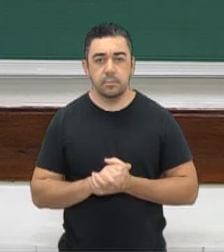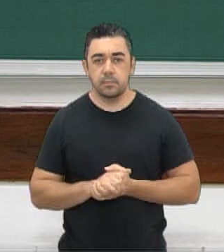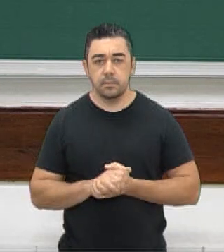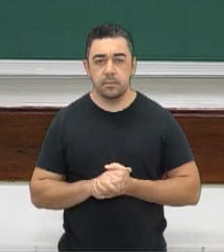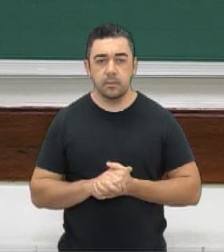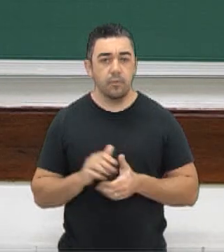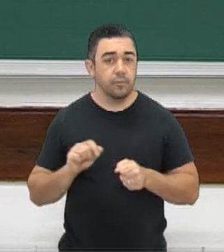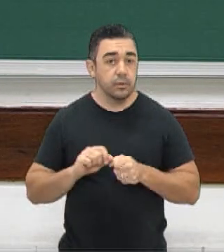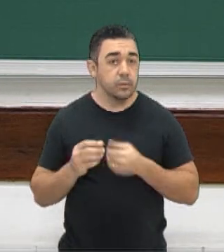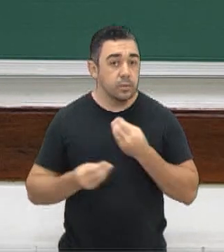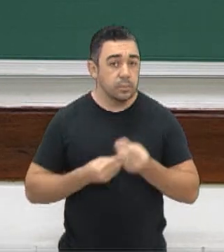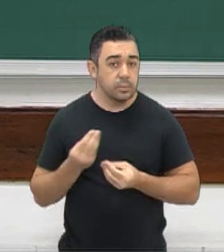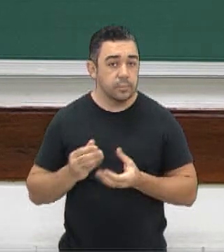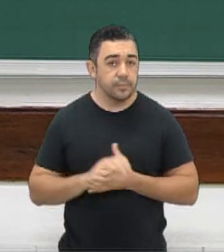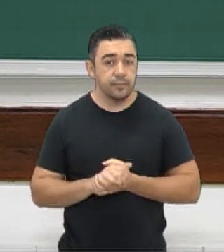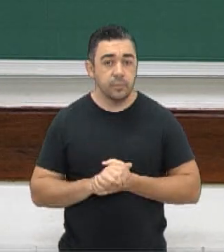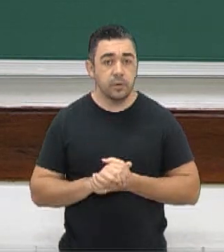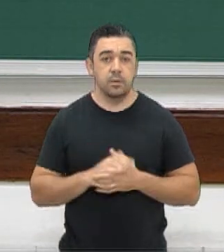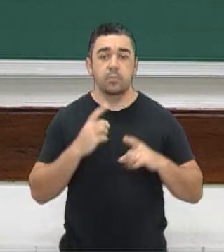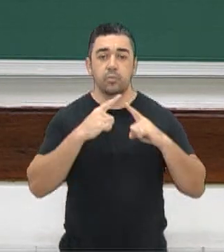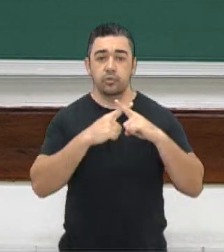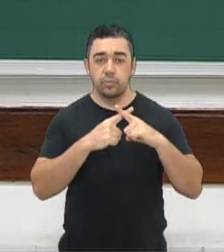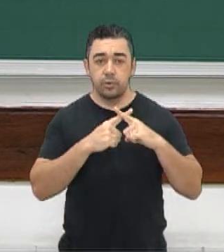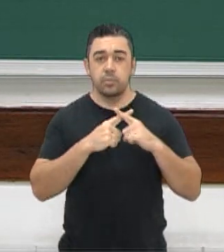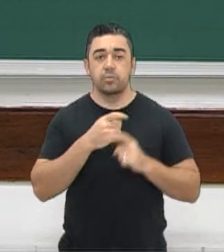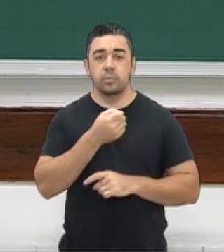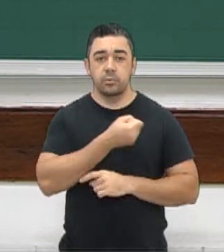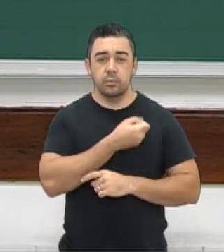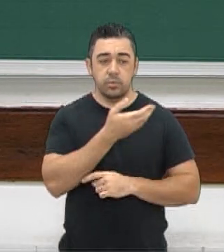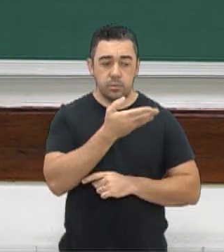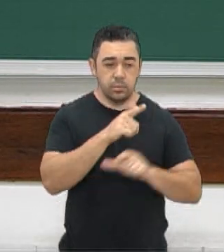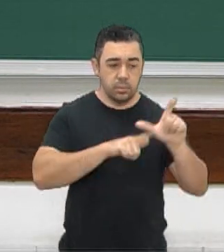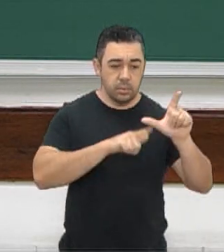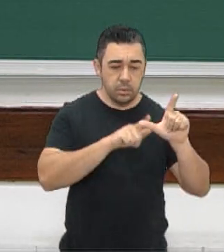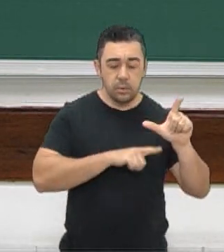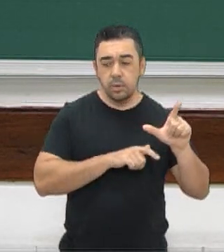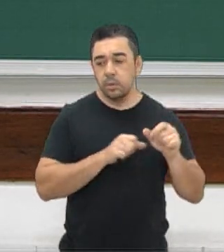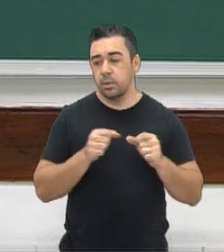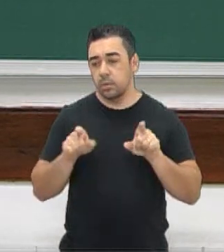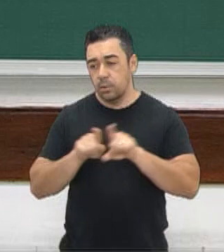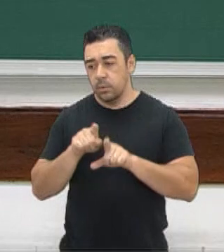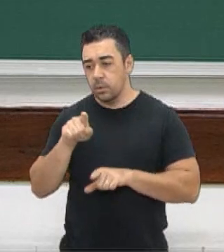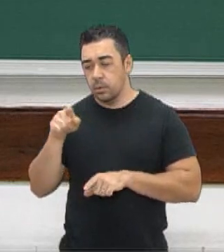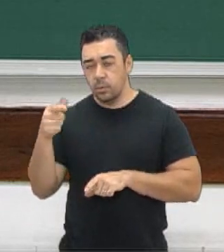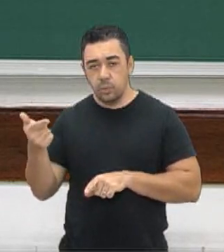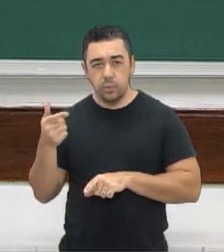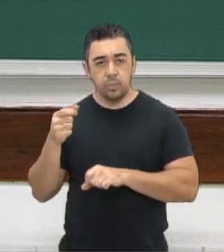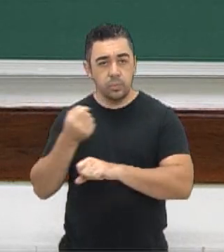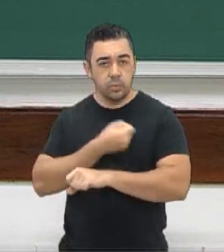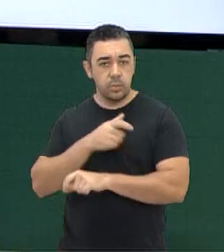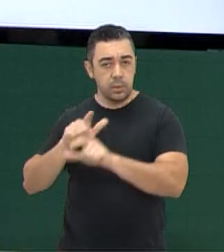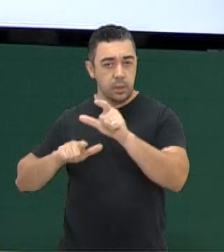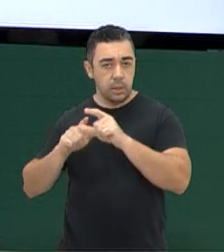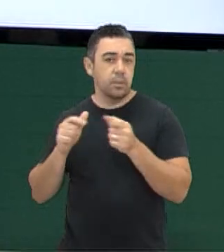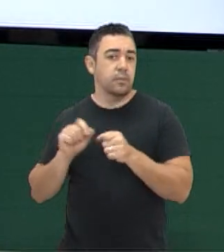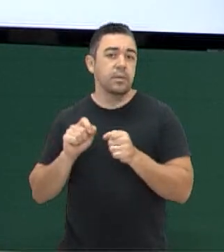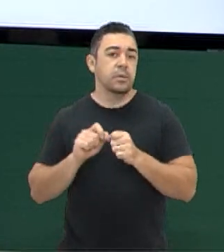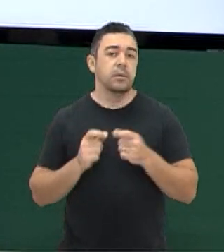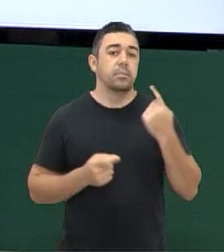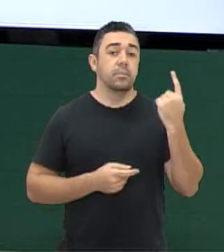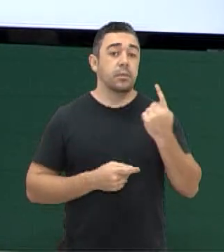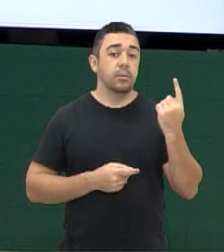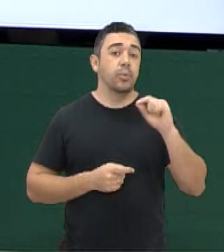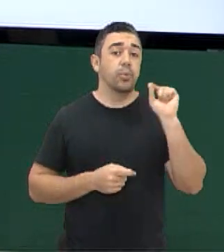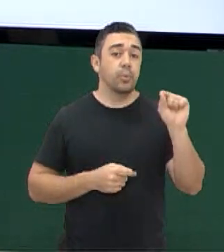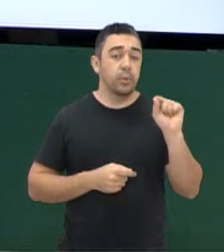que nós vamos fazer? Se eu estou multiplicando um monômio pelo outro monômio, primeira parte é aquilo que nós fizemos agora há pouco. Eu vou pegar